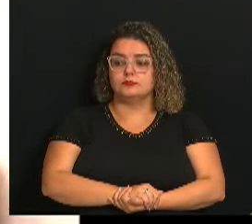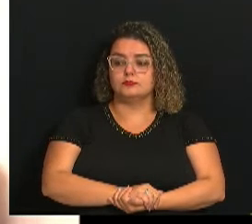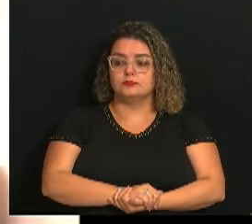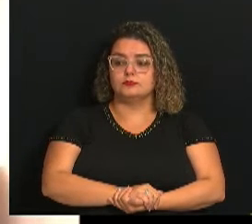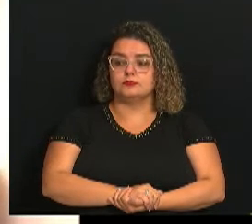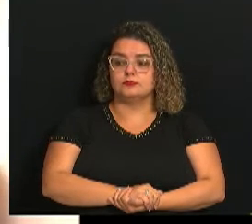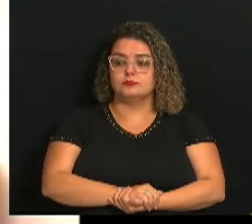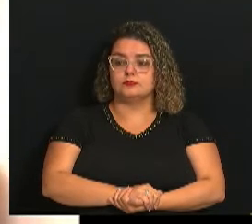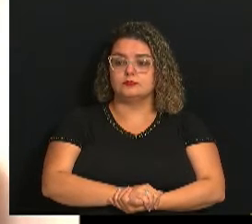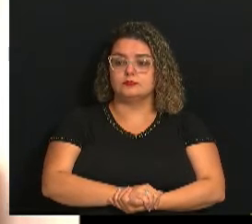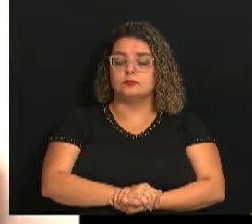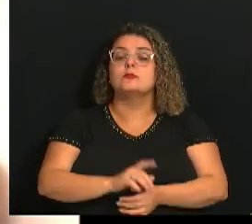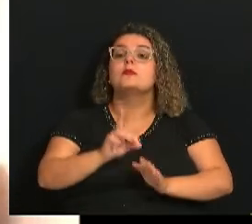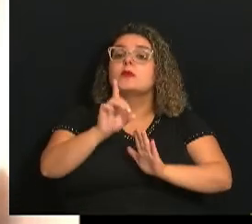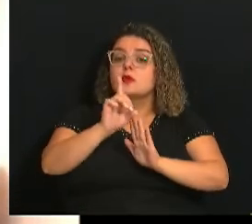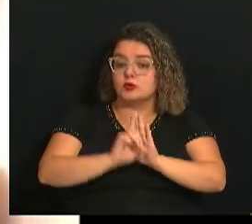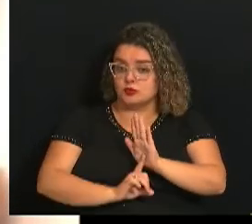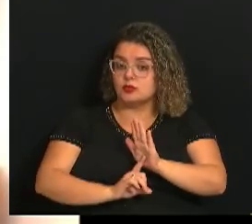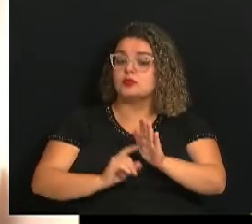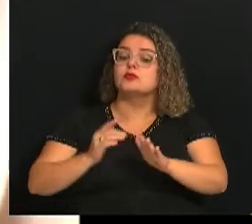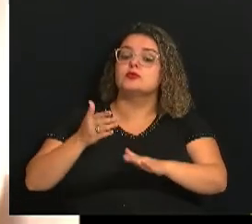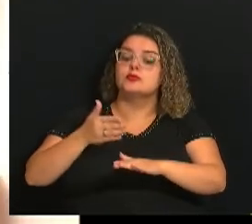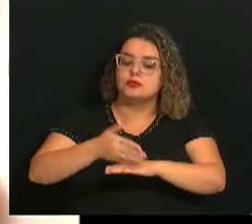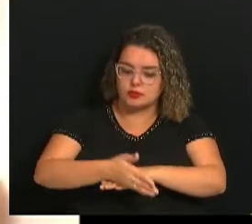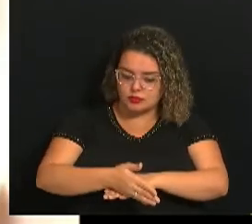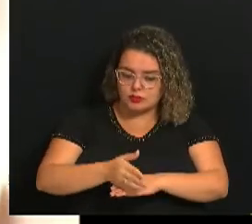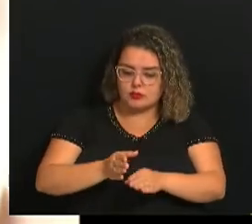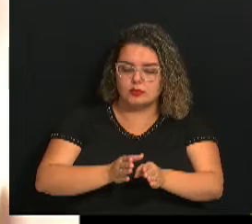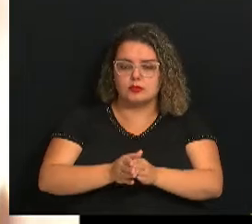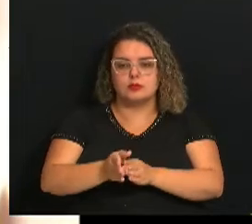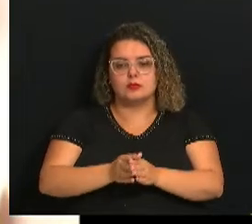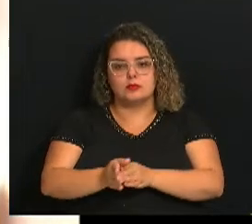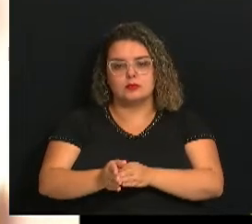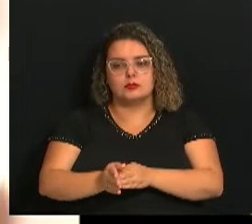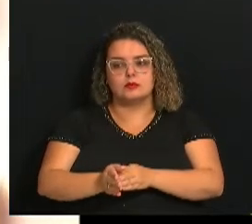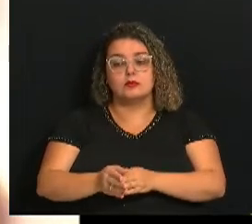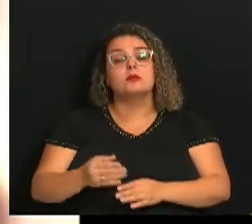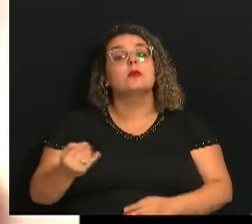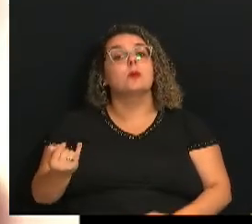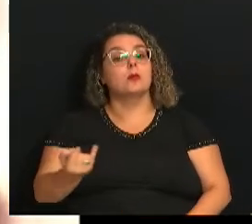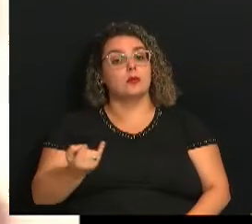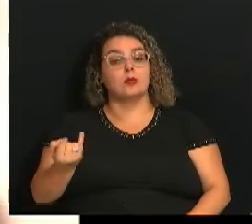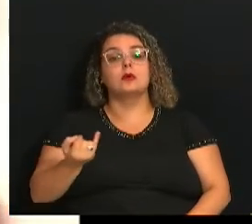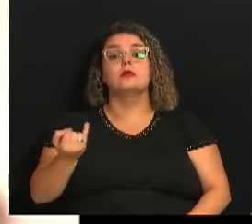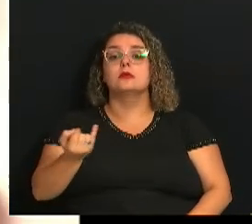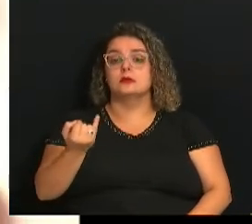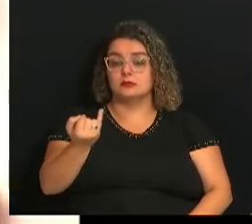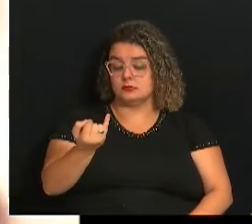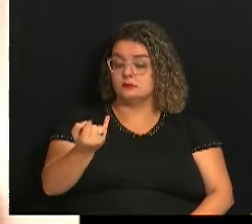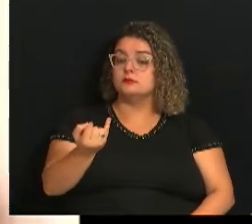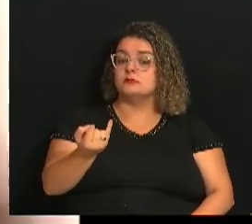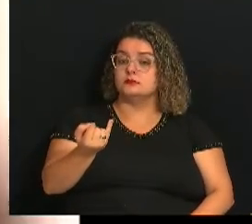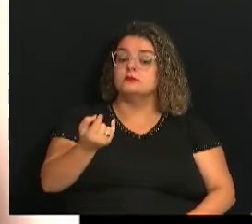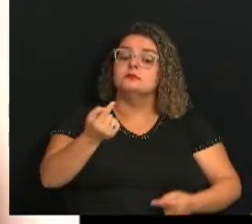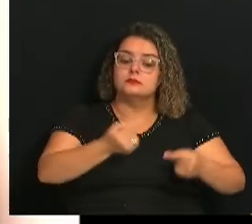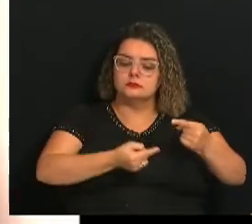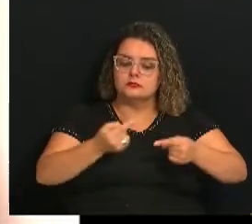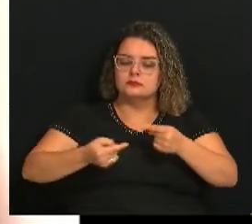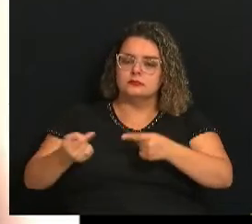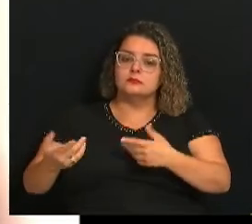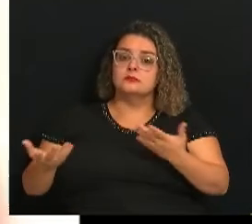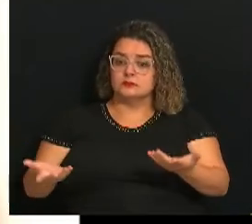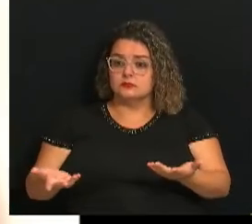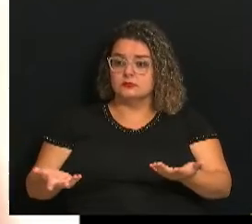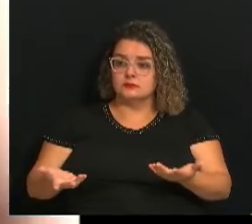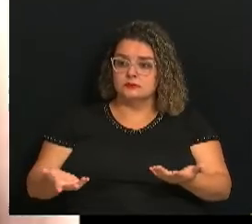o seu direito de participar desses conselhos, tem sido extremamente importante para o debate sobre, inclusive sobre o debate